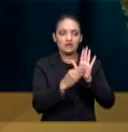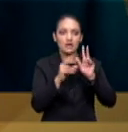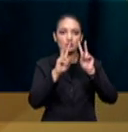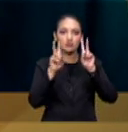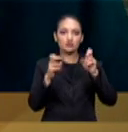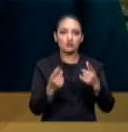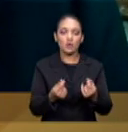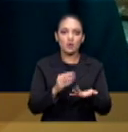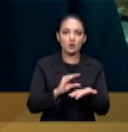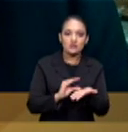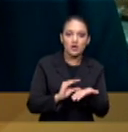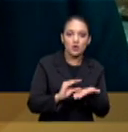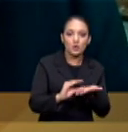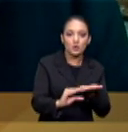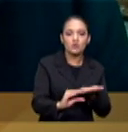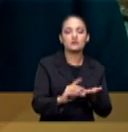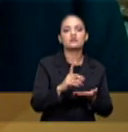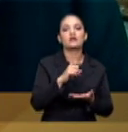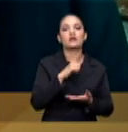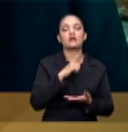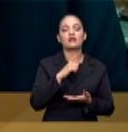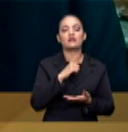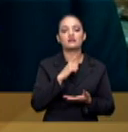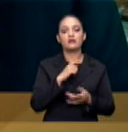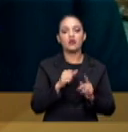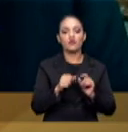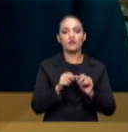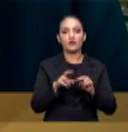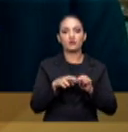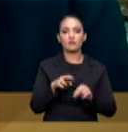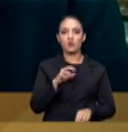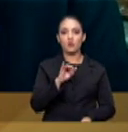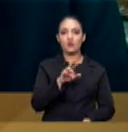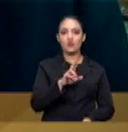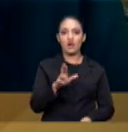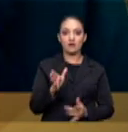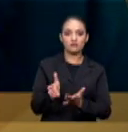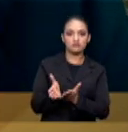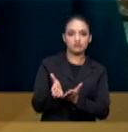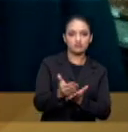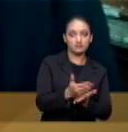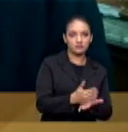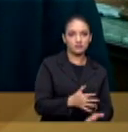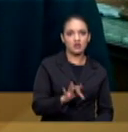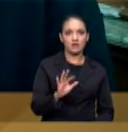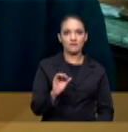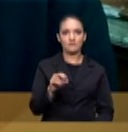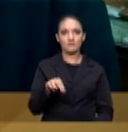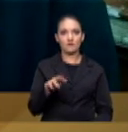recursos oriundos da arrecadação de imposto de renda na fonte,